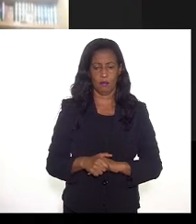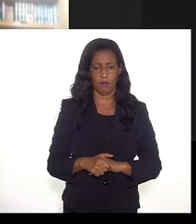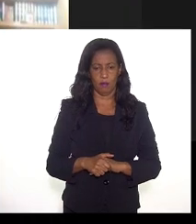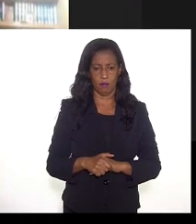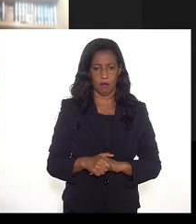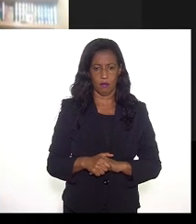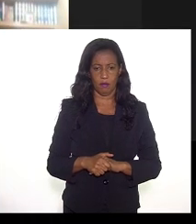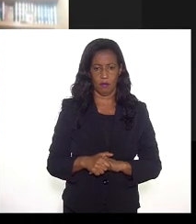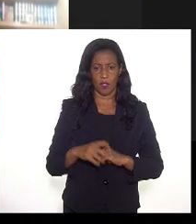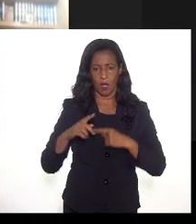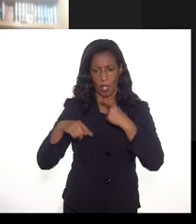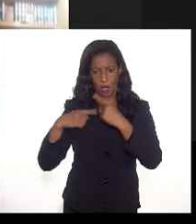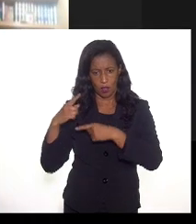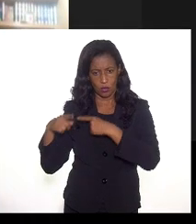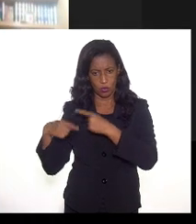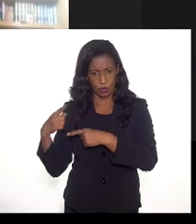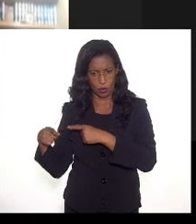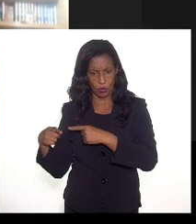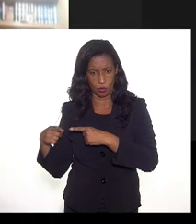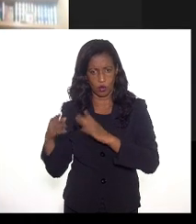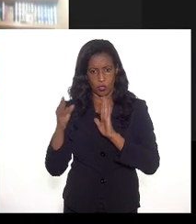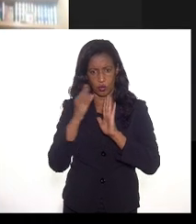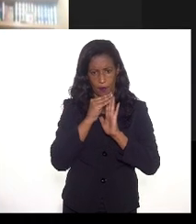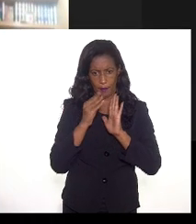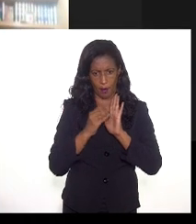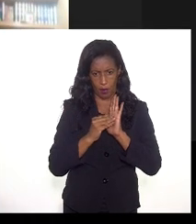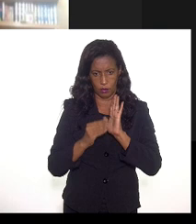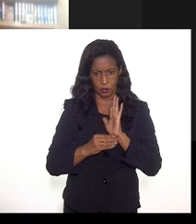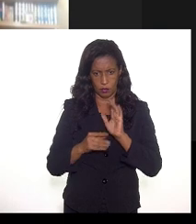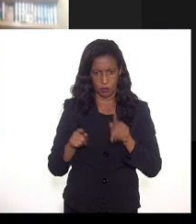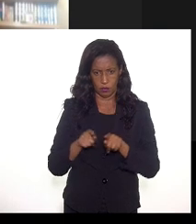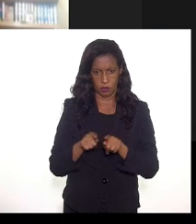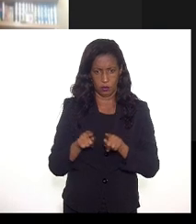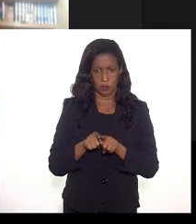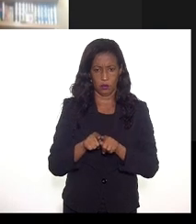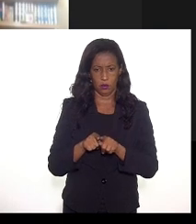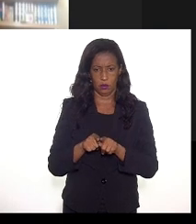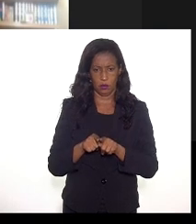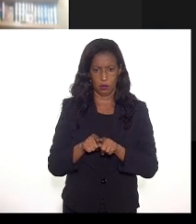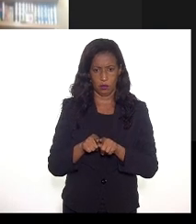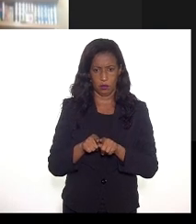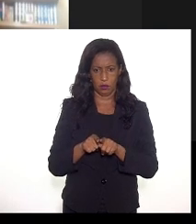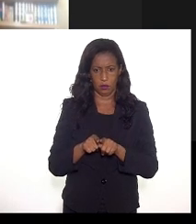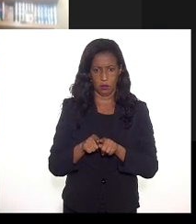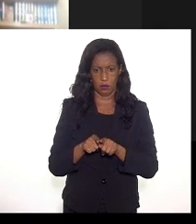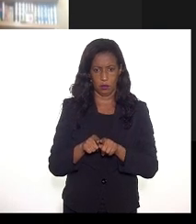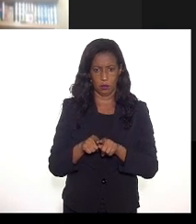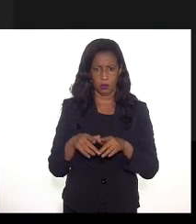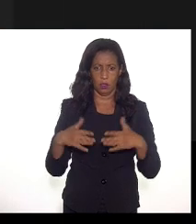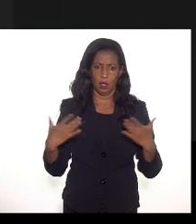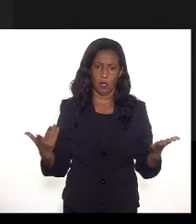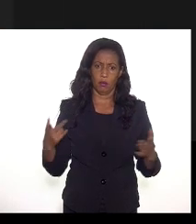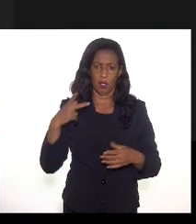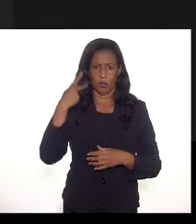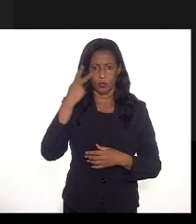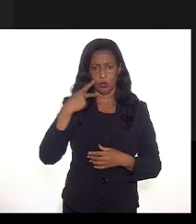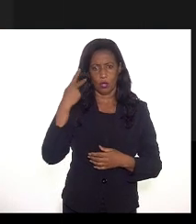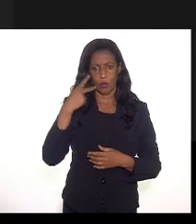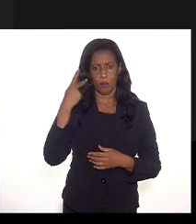Inclusive, outras pautas também? Sim, a menos que o parlamento